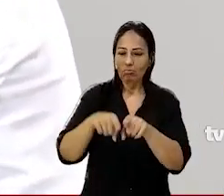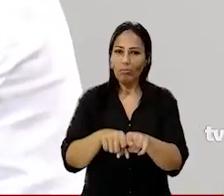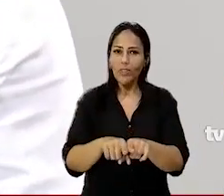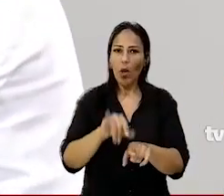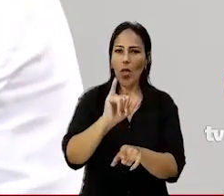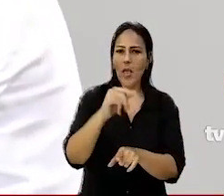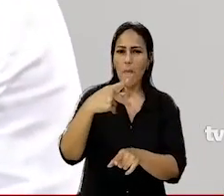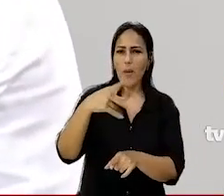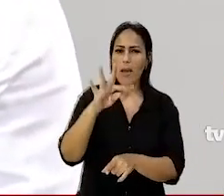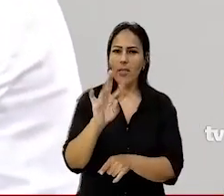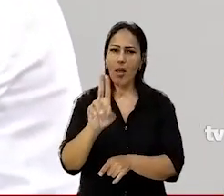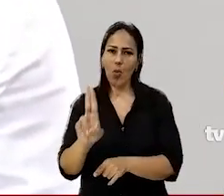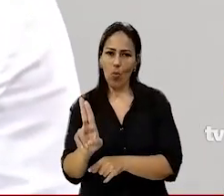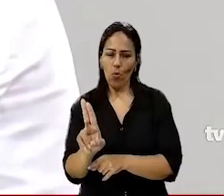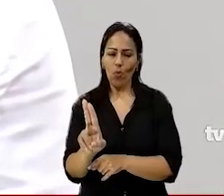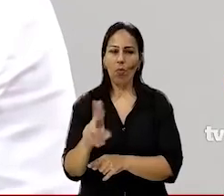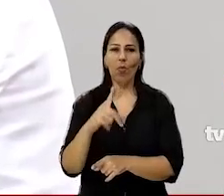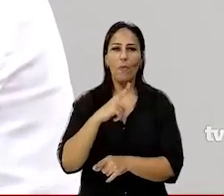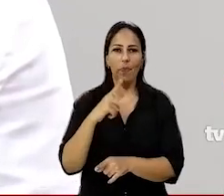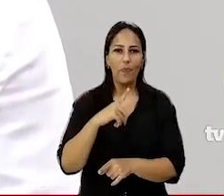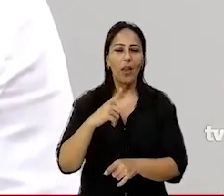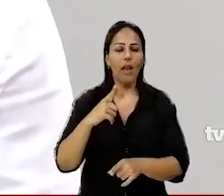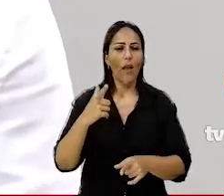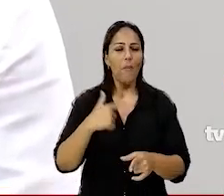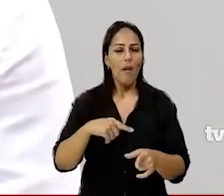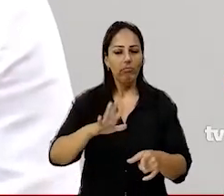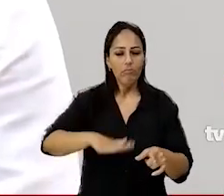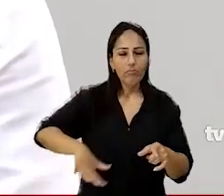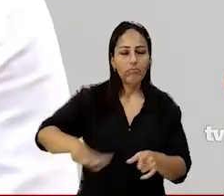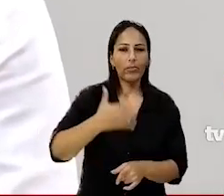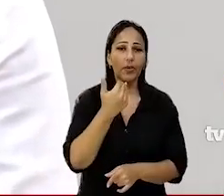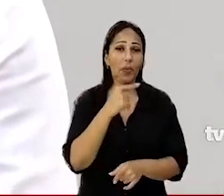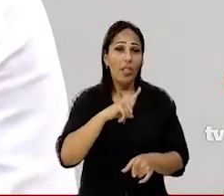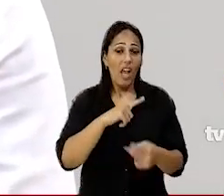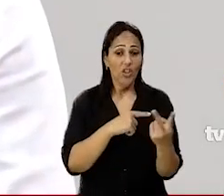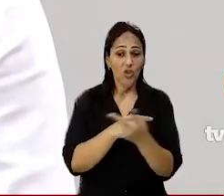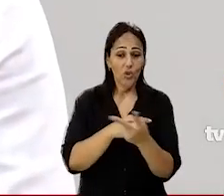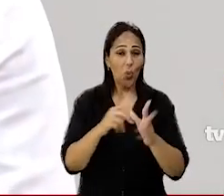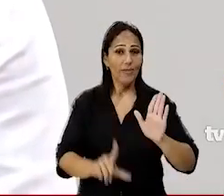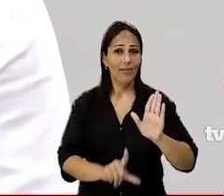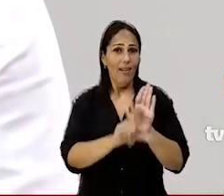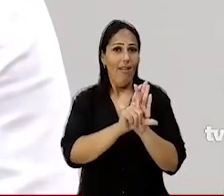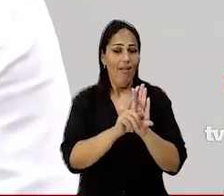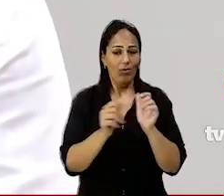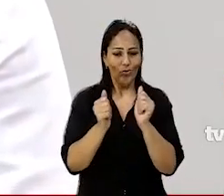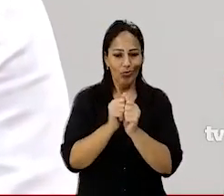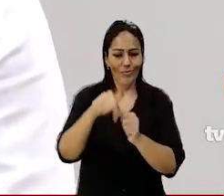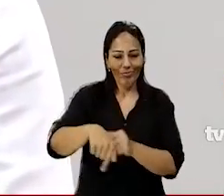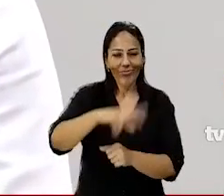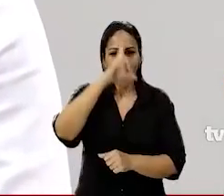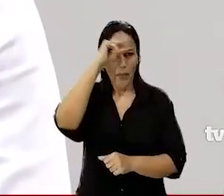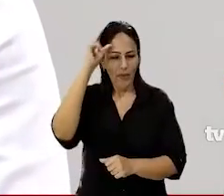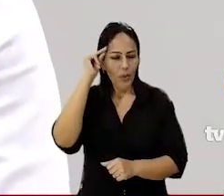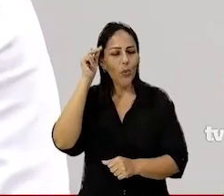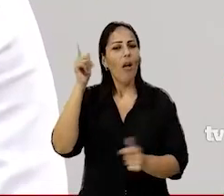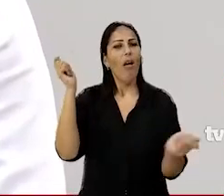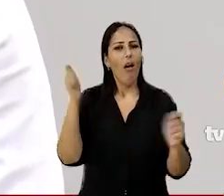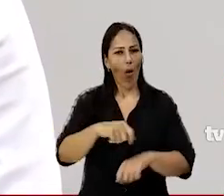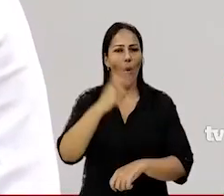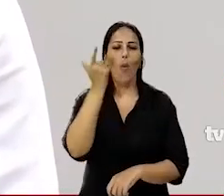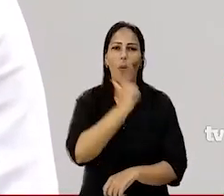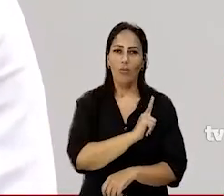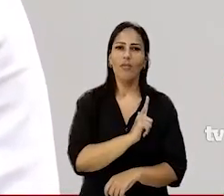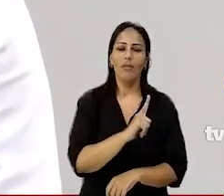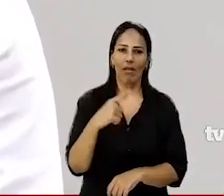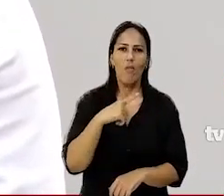IPTU, a sua pavimentação. Então, com essas 2 leis em nosso município, vamos